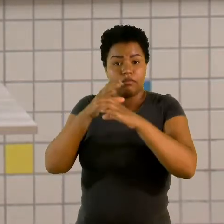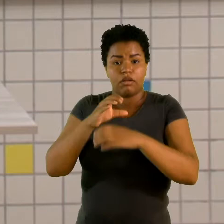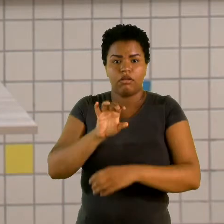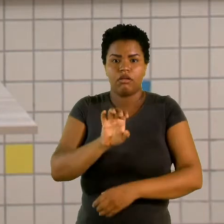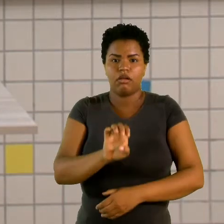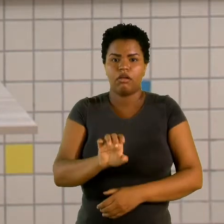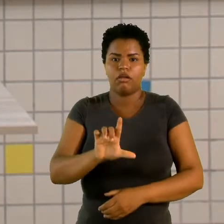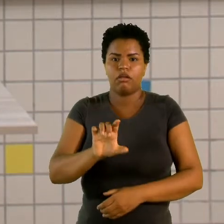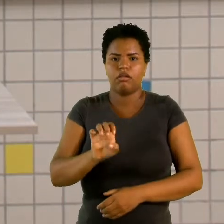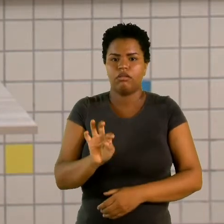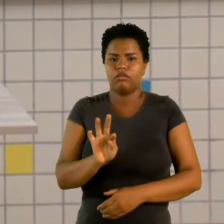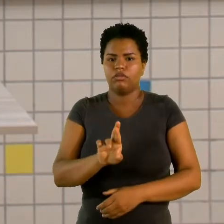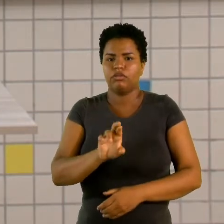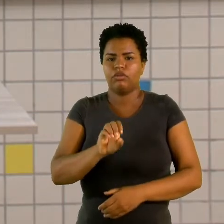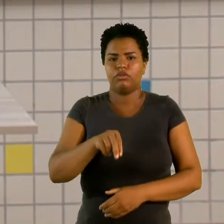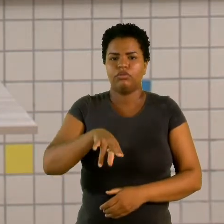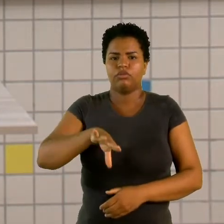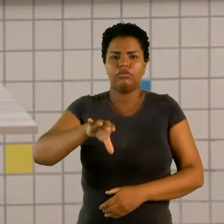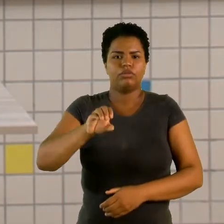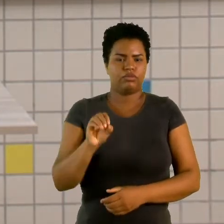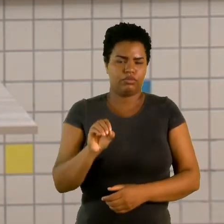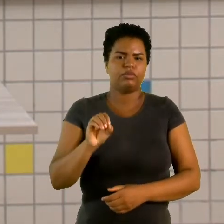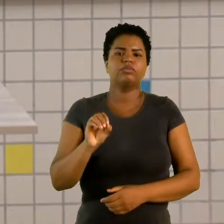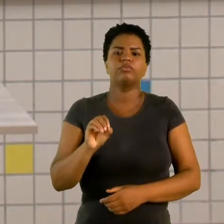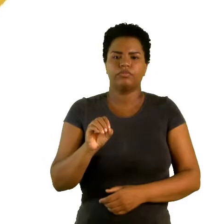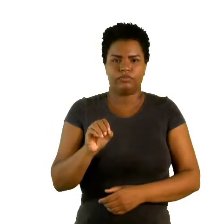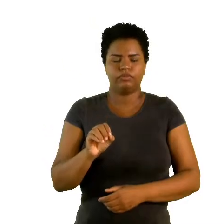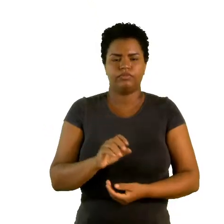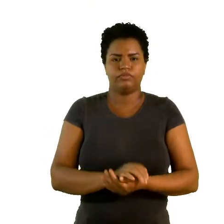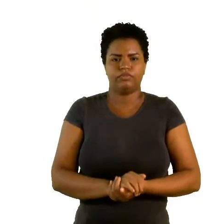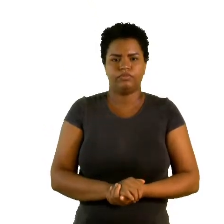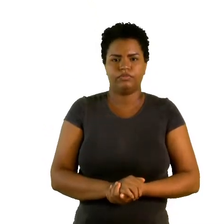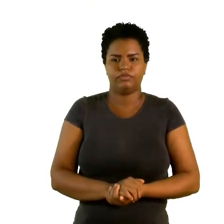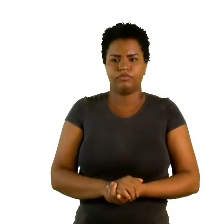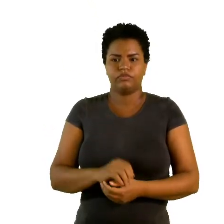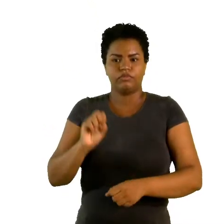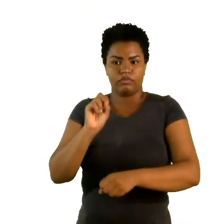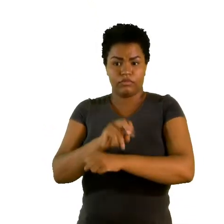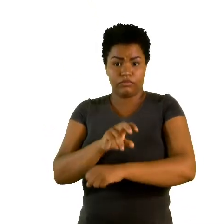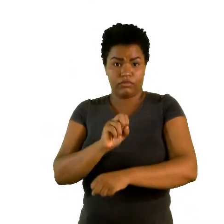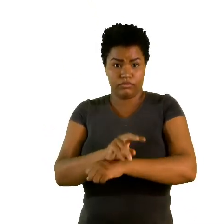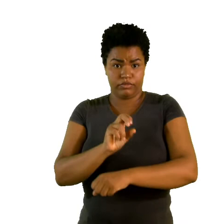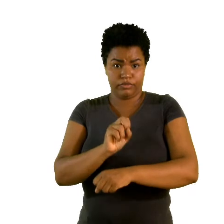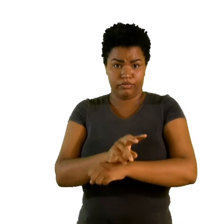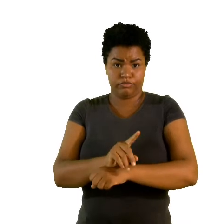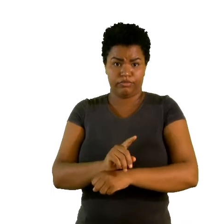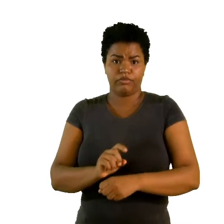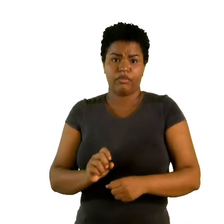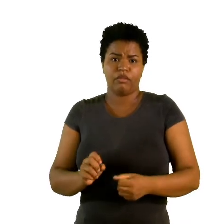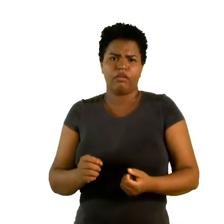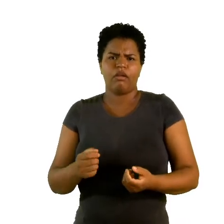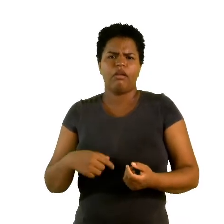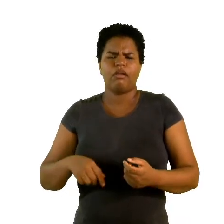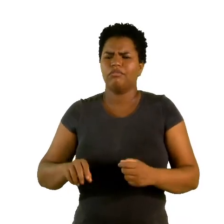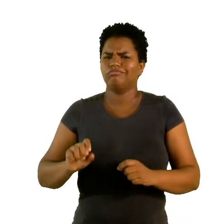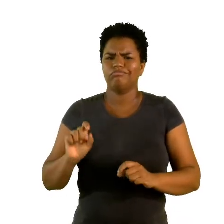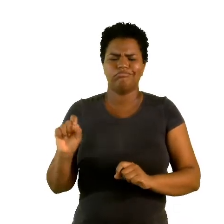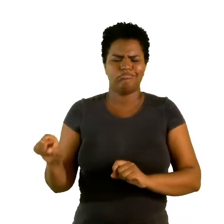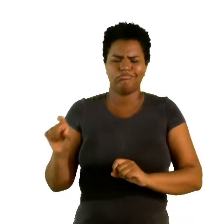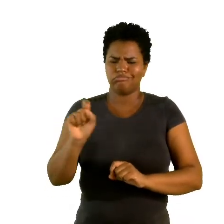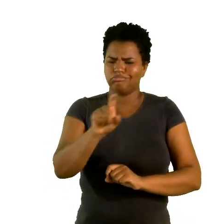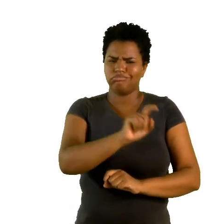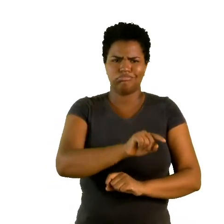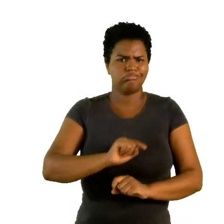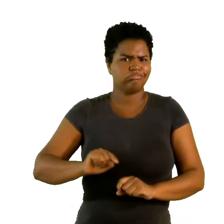eletrônico, tá? O microscópio eletrônico. Os vírus, eles estão por todos os lugares.